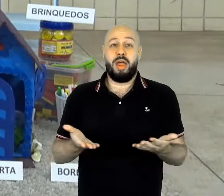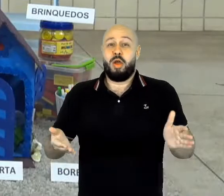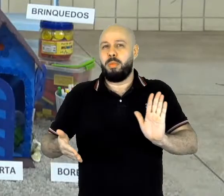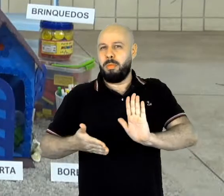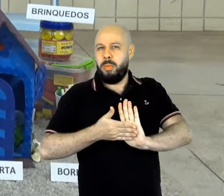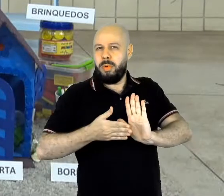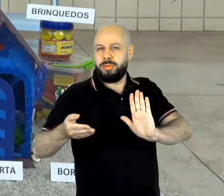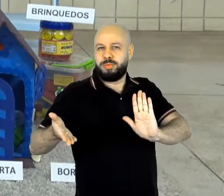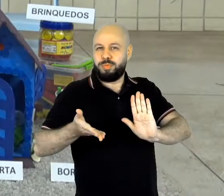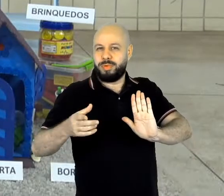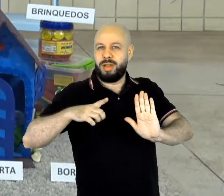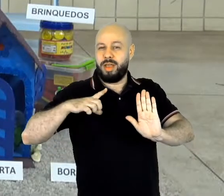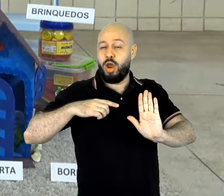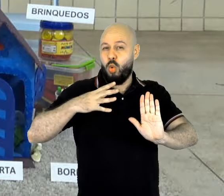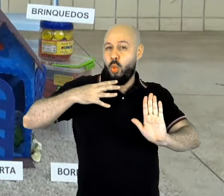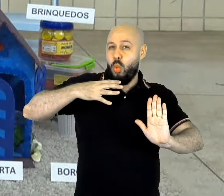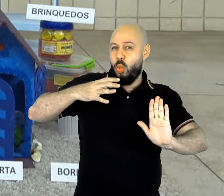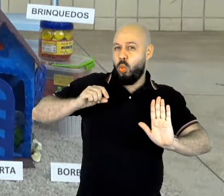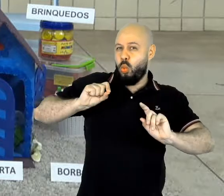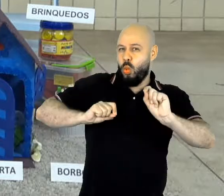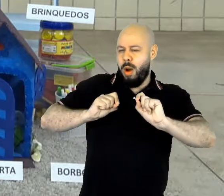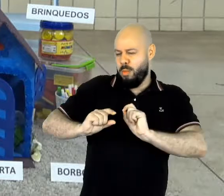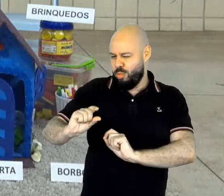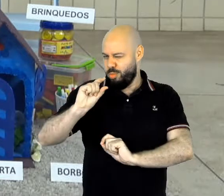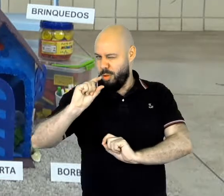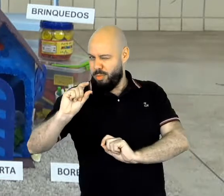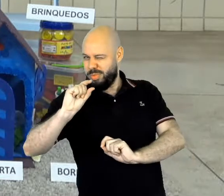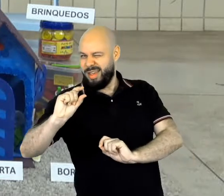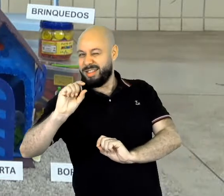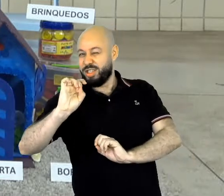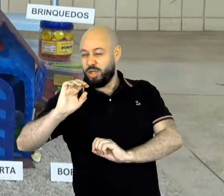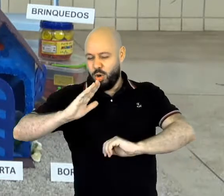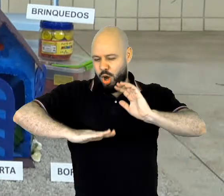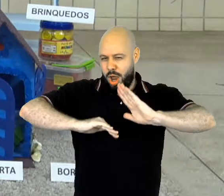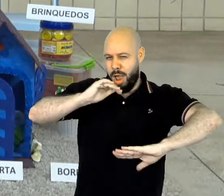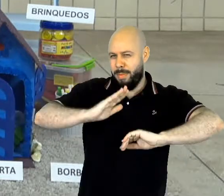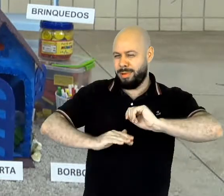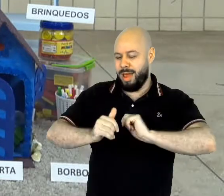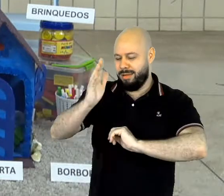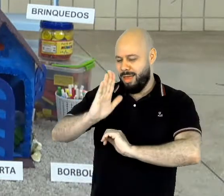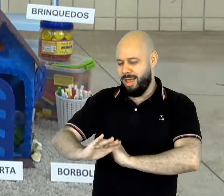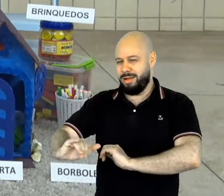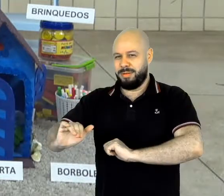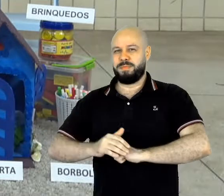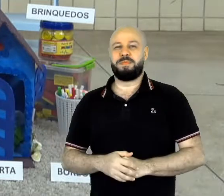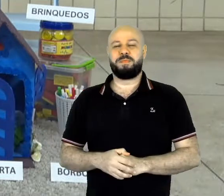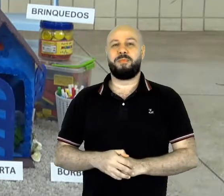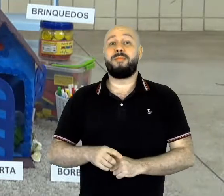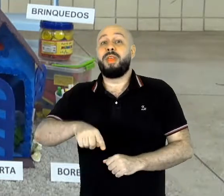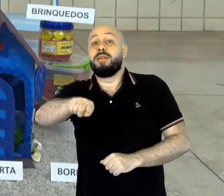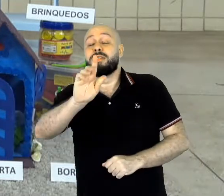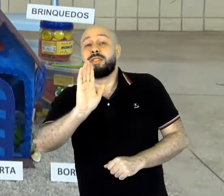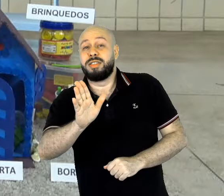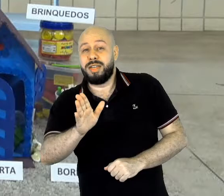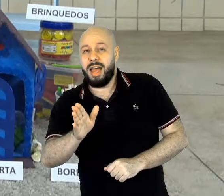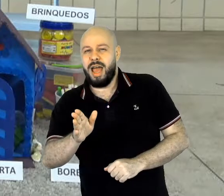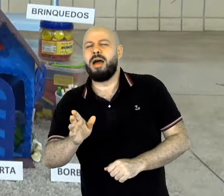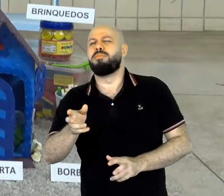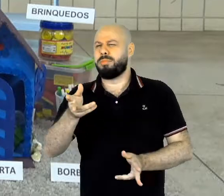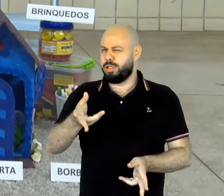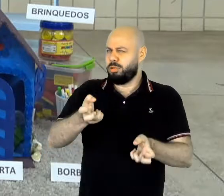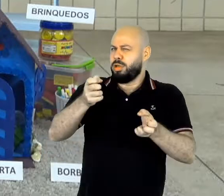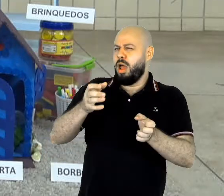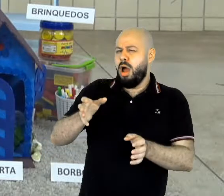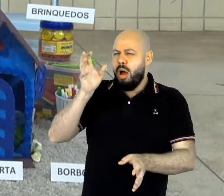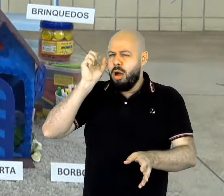proposta de hoje, a gente vai conhecer um pouquinho de todas essas habilidades da criança. E você provavelmente já deve ter ouvido alguém